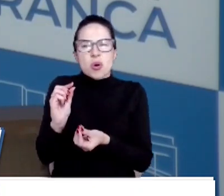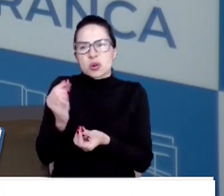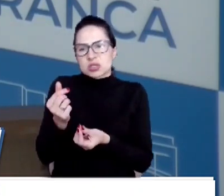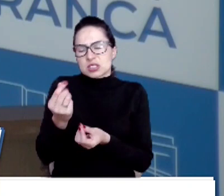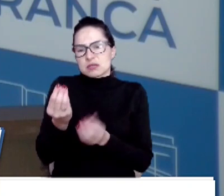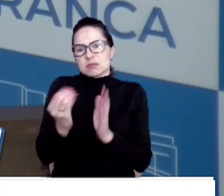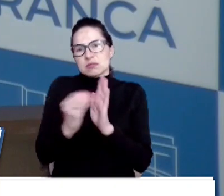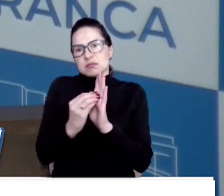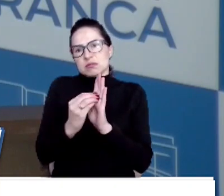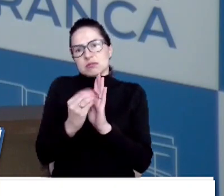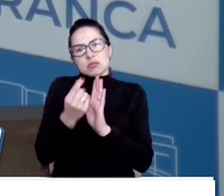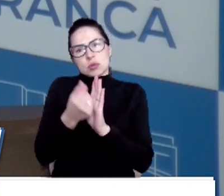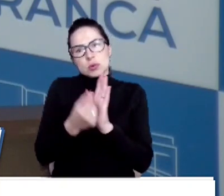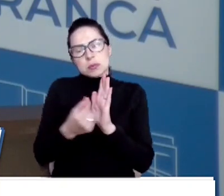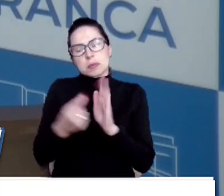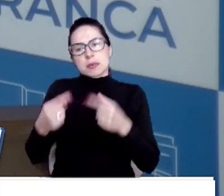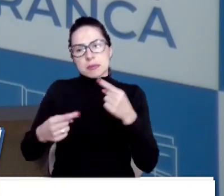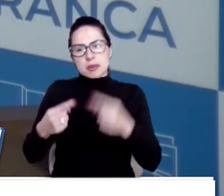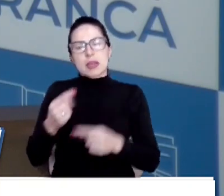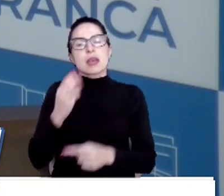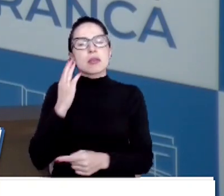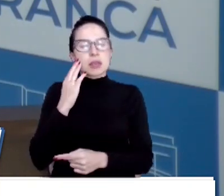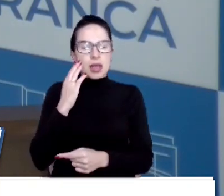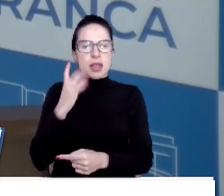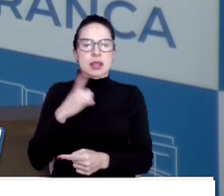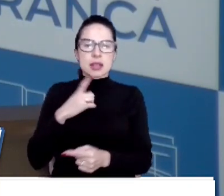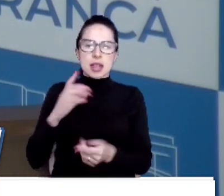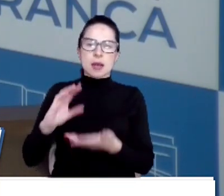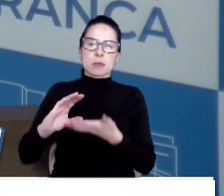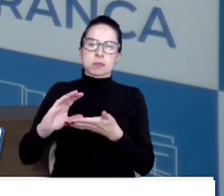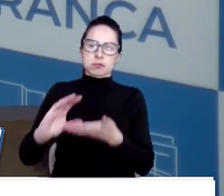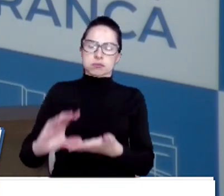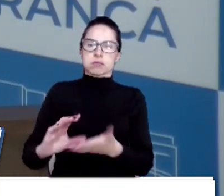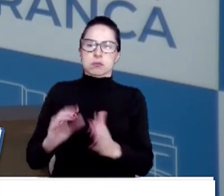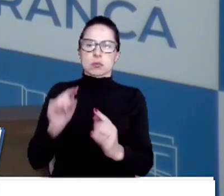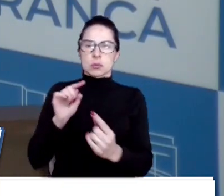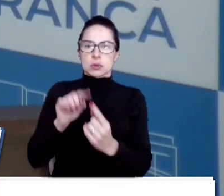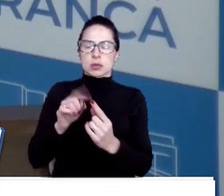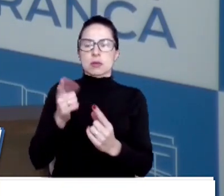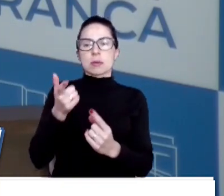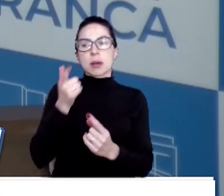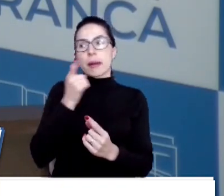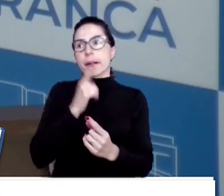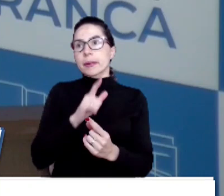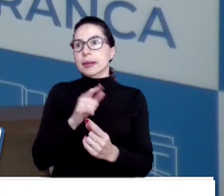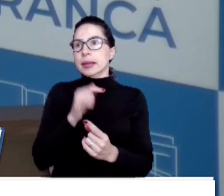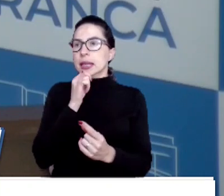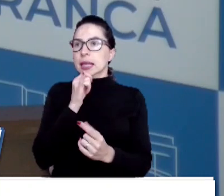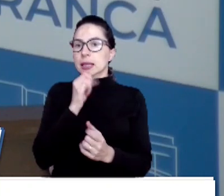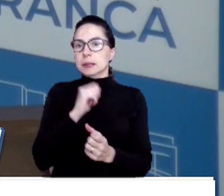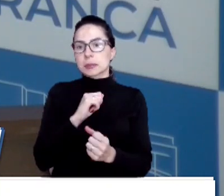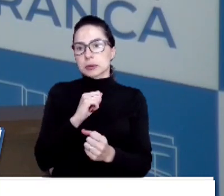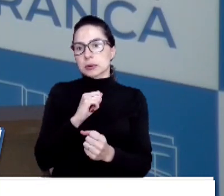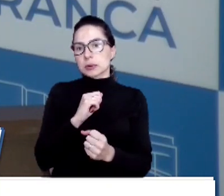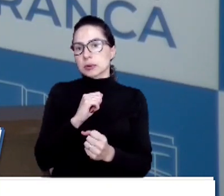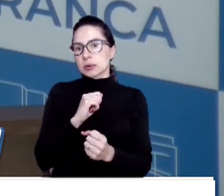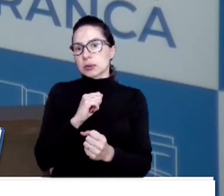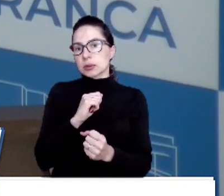orçamento para ser discutido eu sei que tem emendas propositivas Para viabilizar por exemplo é a